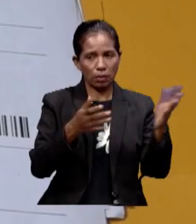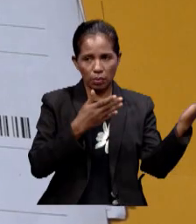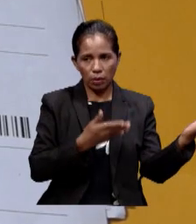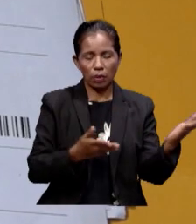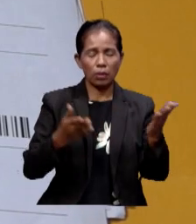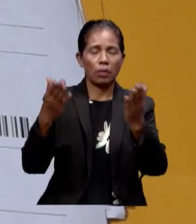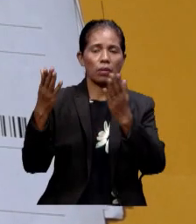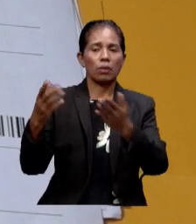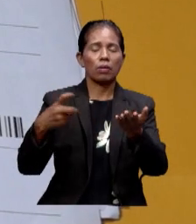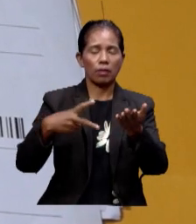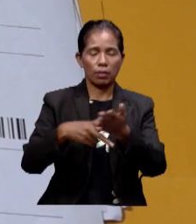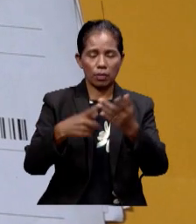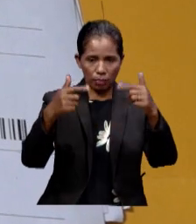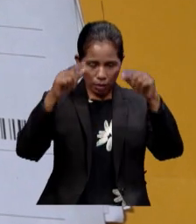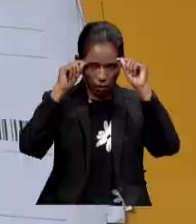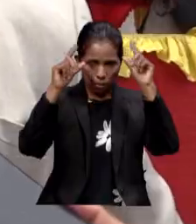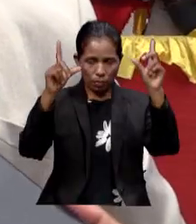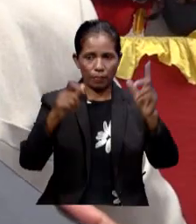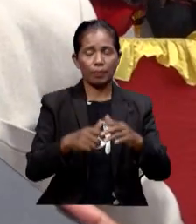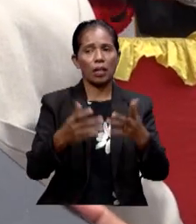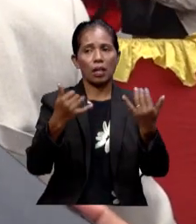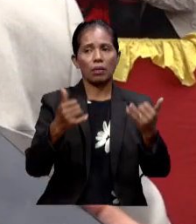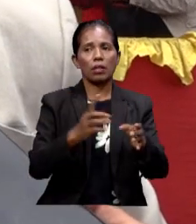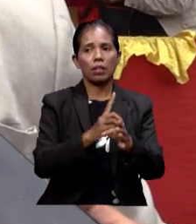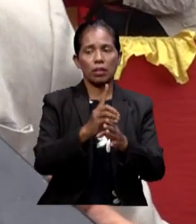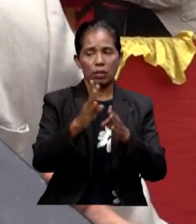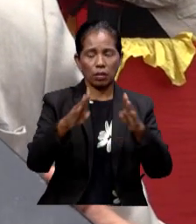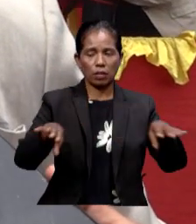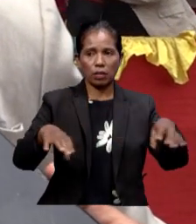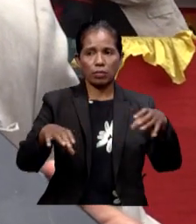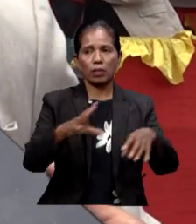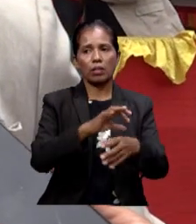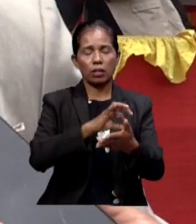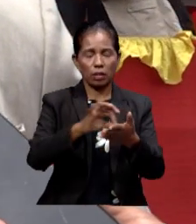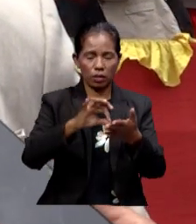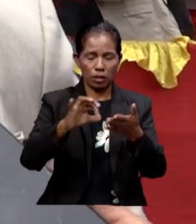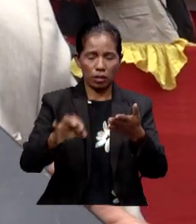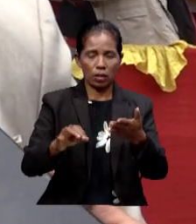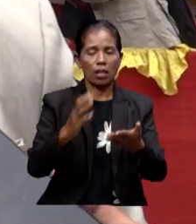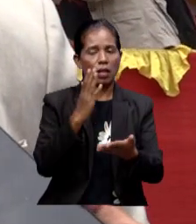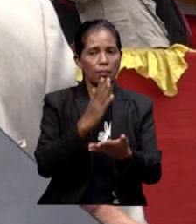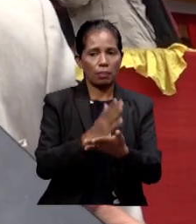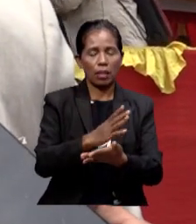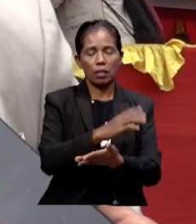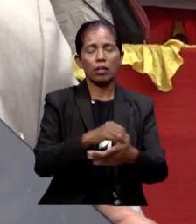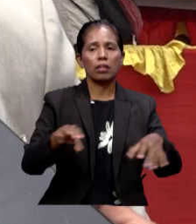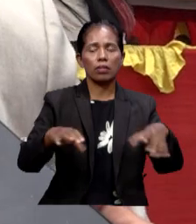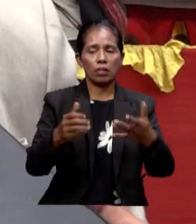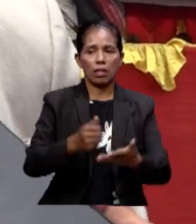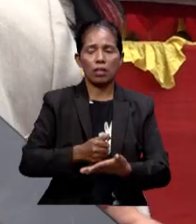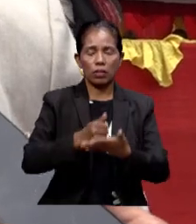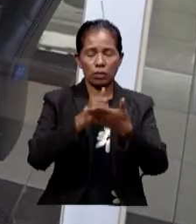passaporte refere mais temor. No Dadangne, Direção-Geral Serviço Registro Notariado suspende provisório Serviço